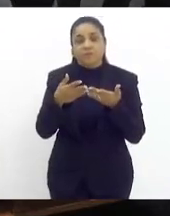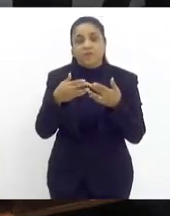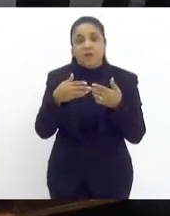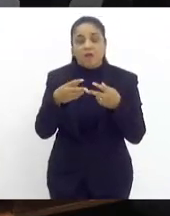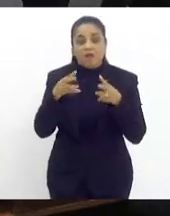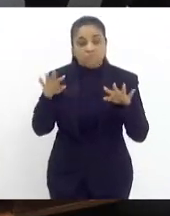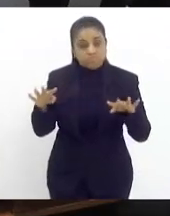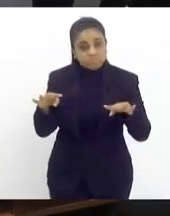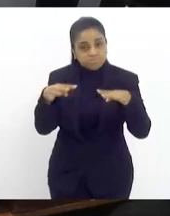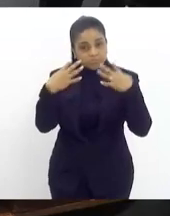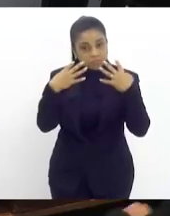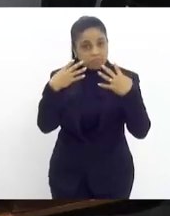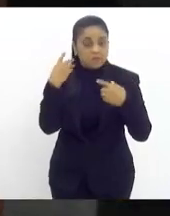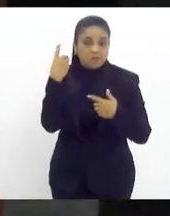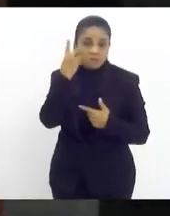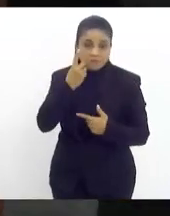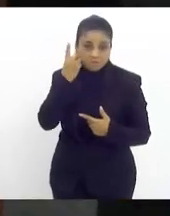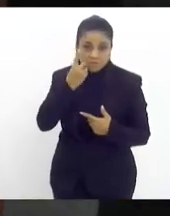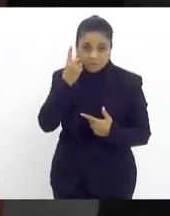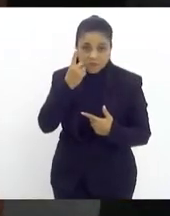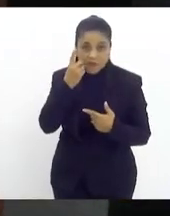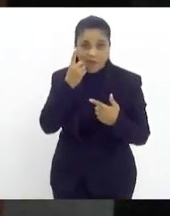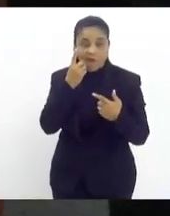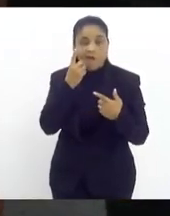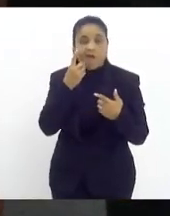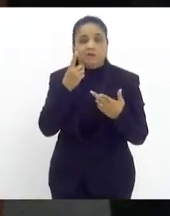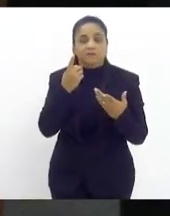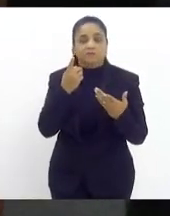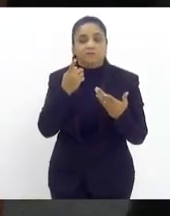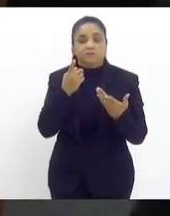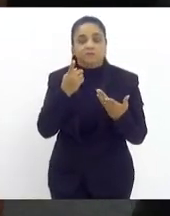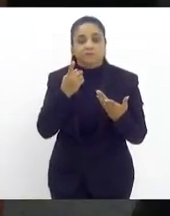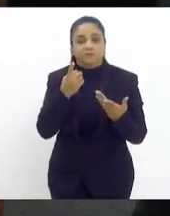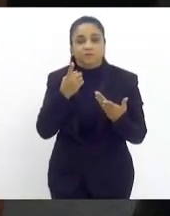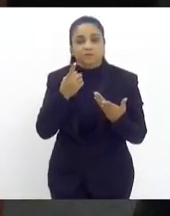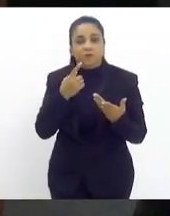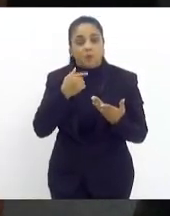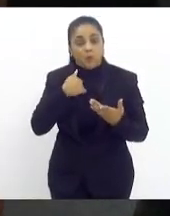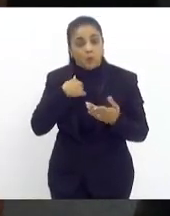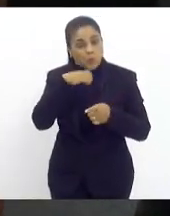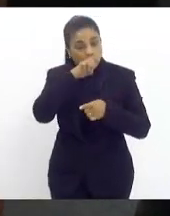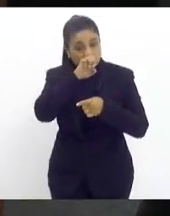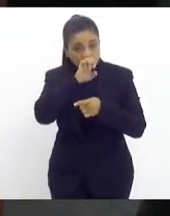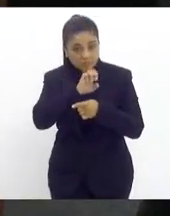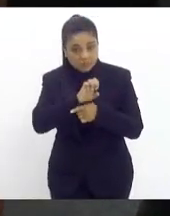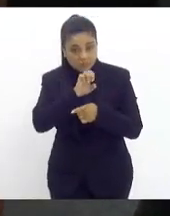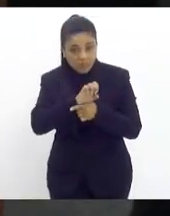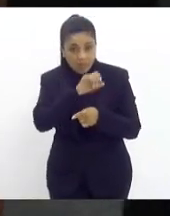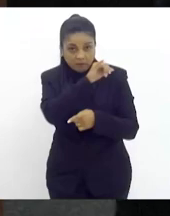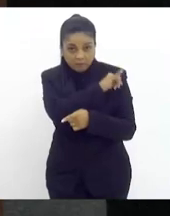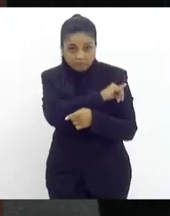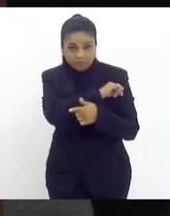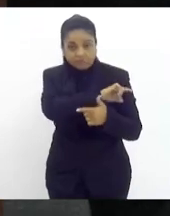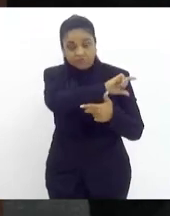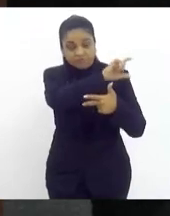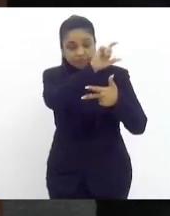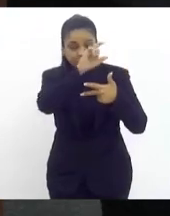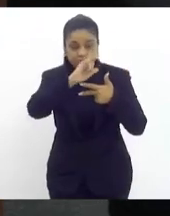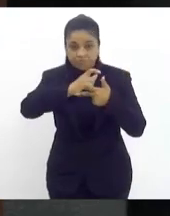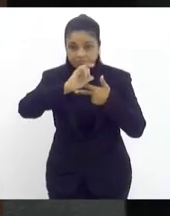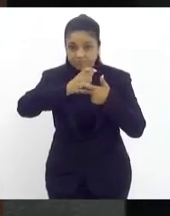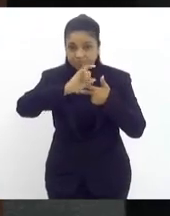dos Senhores deputados que em ordem de grandeza o estado Poder Executivo